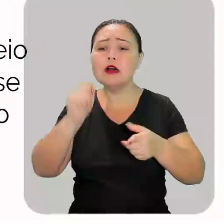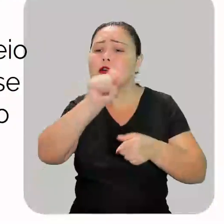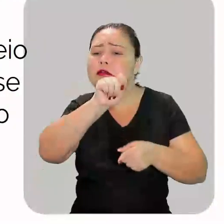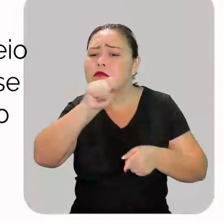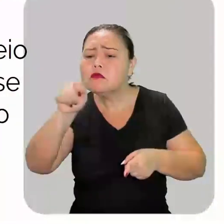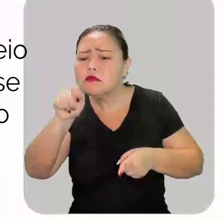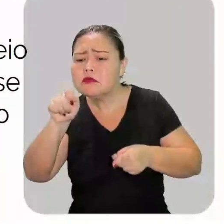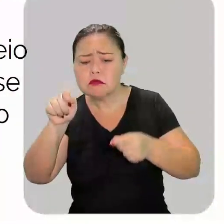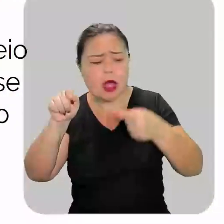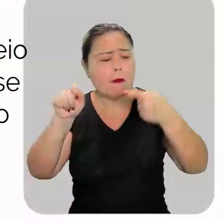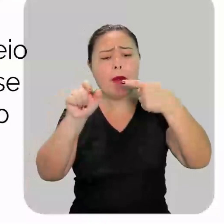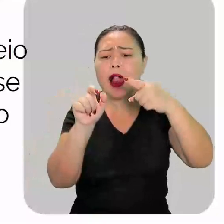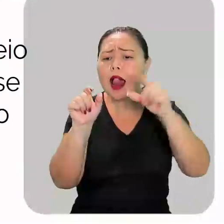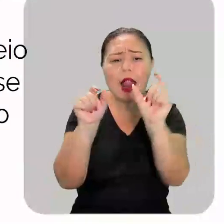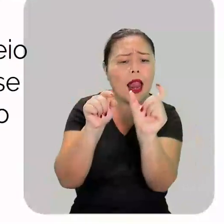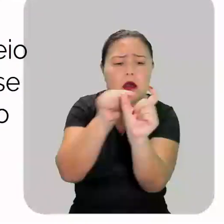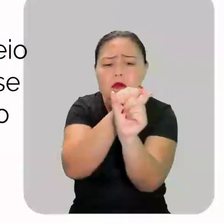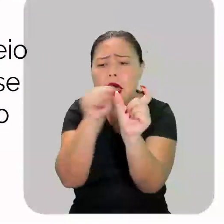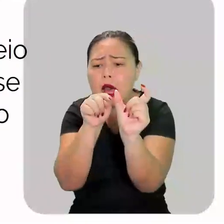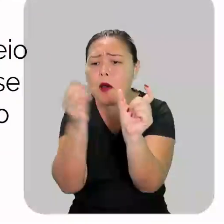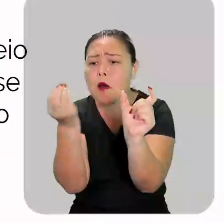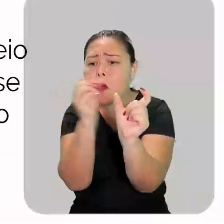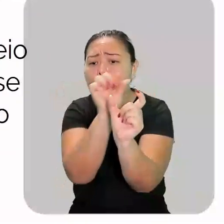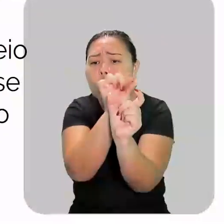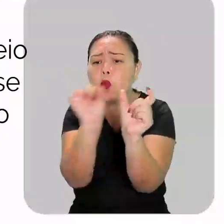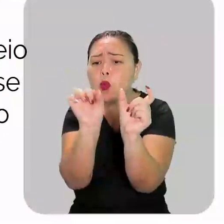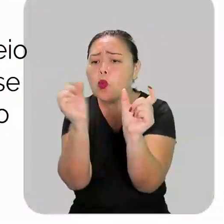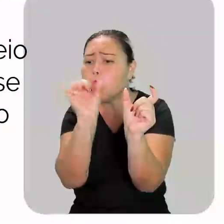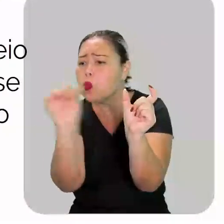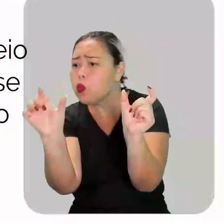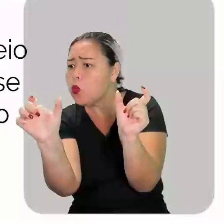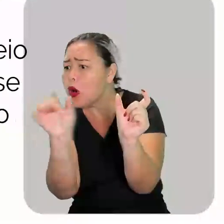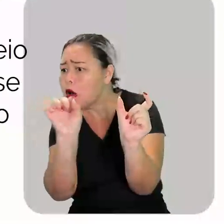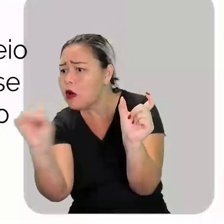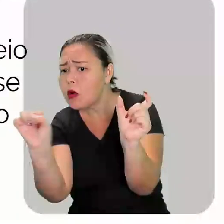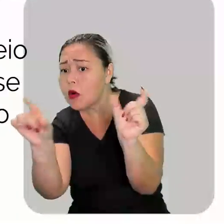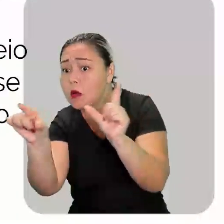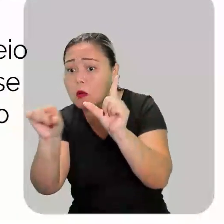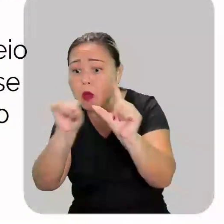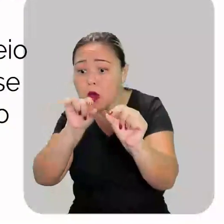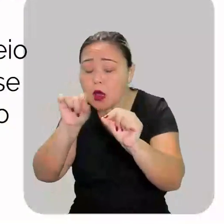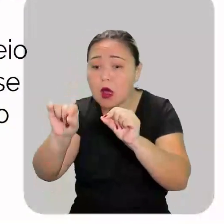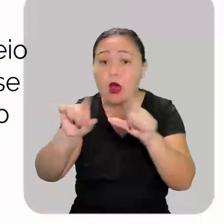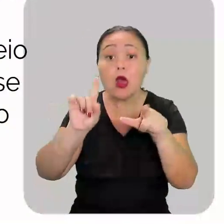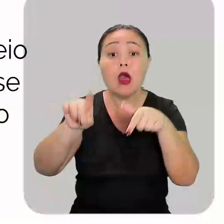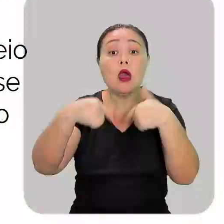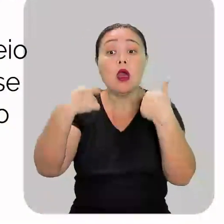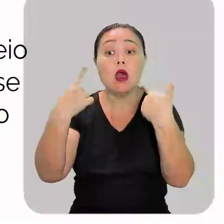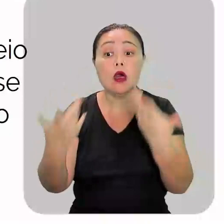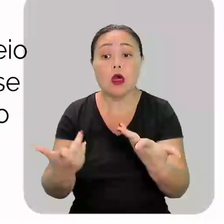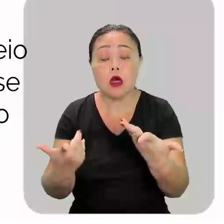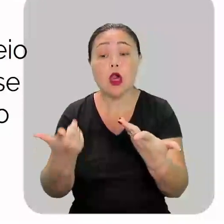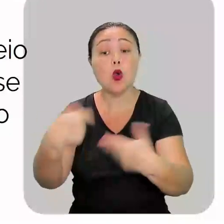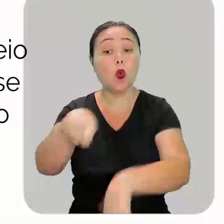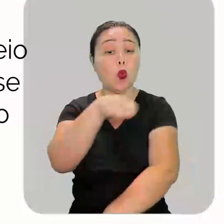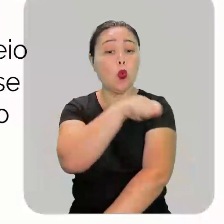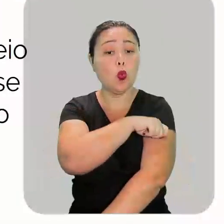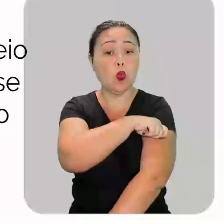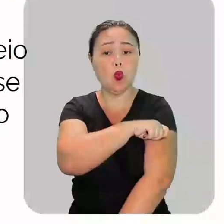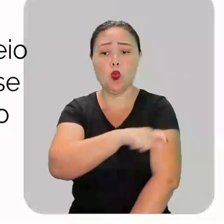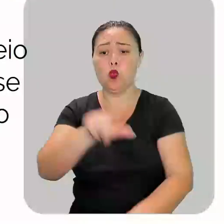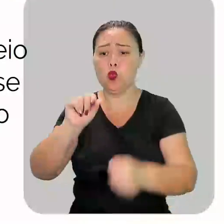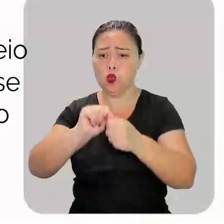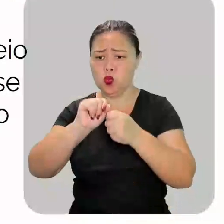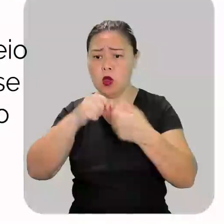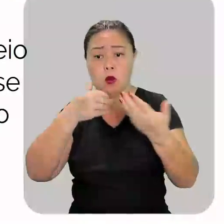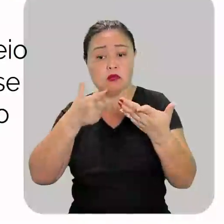Grifar, sublinhar, marcar os dados da questão. Recomenda-se que o estudante marque